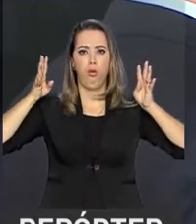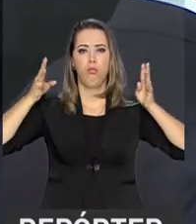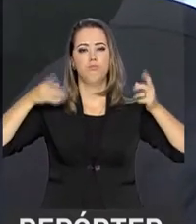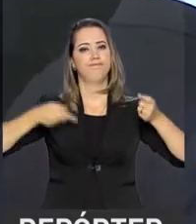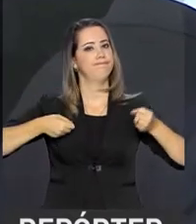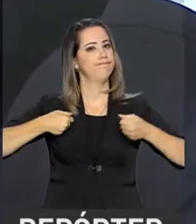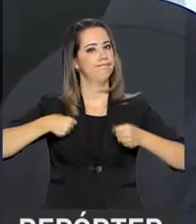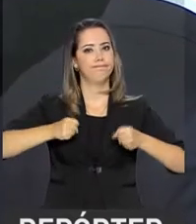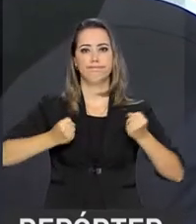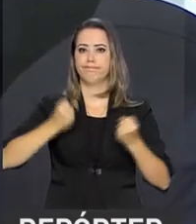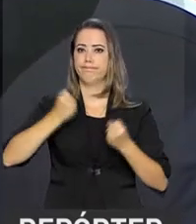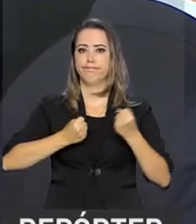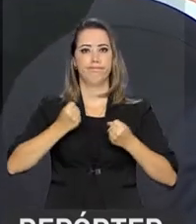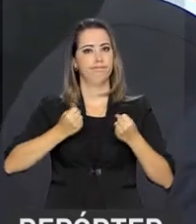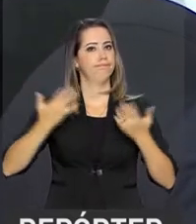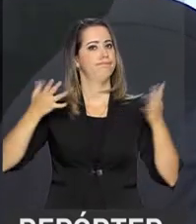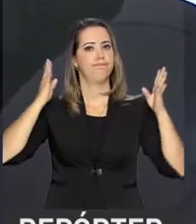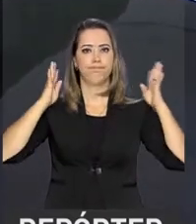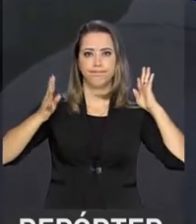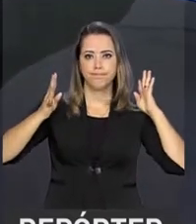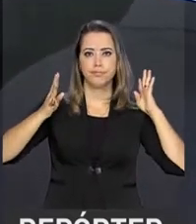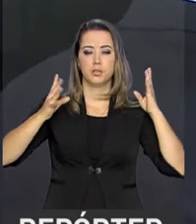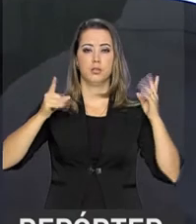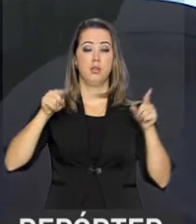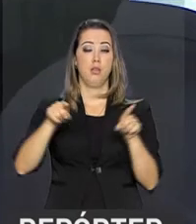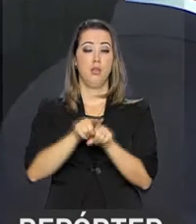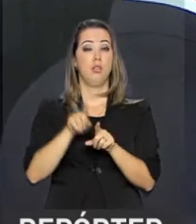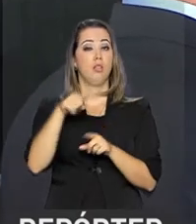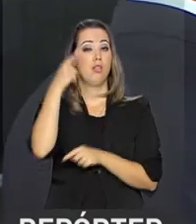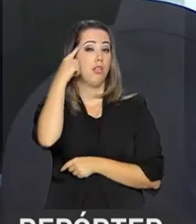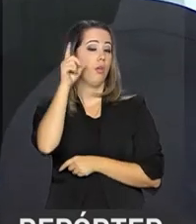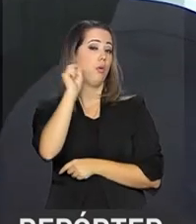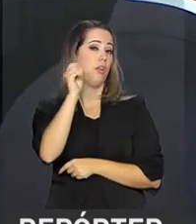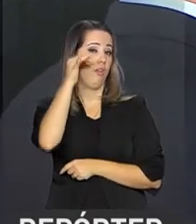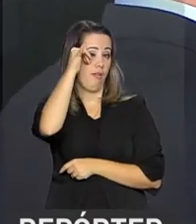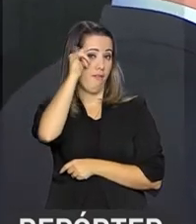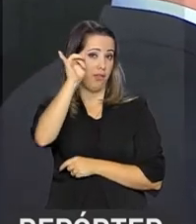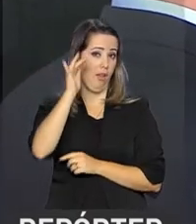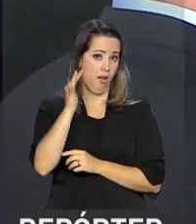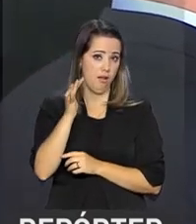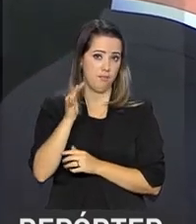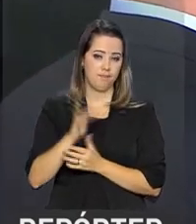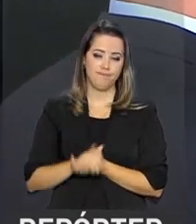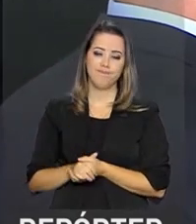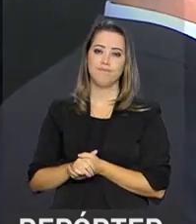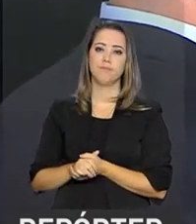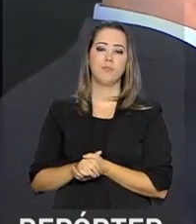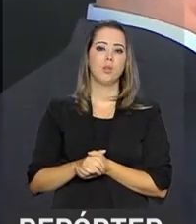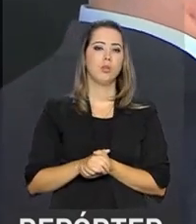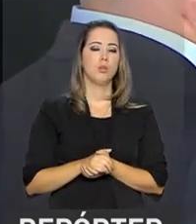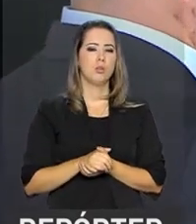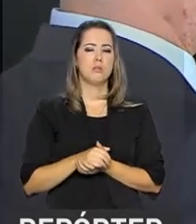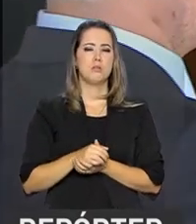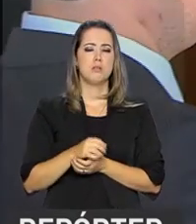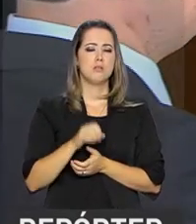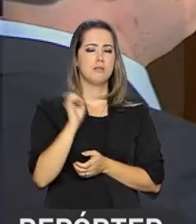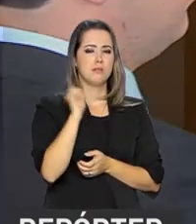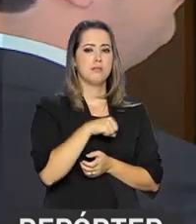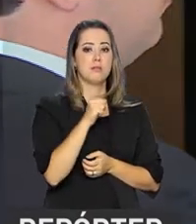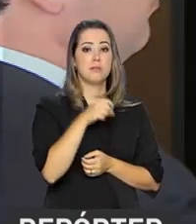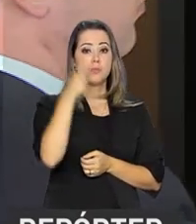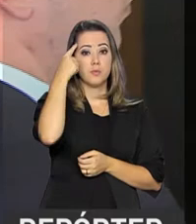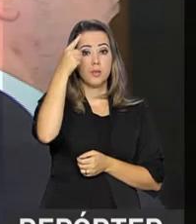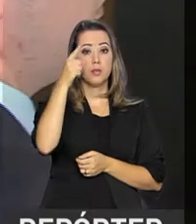por um período a idéia é evitar esse tipo de situação isso além de todos os equipamentos que nós temos mobilizado os dentes se preparou durante